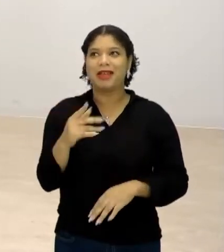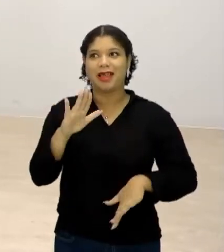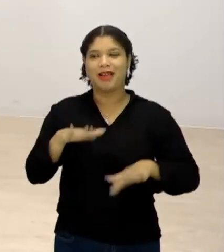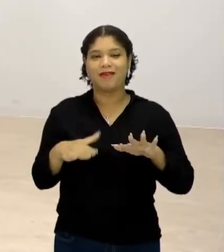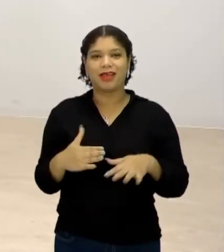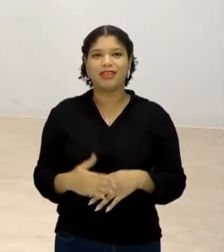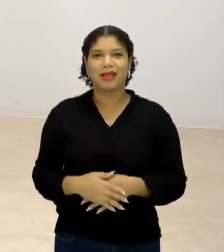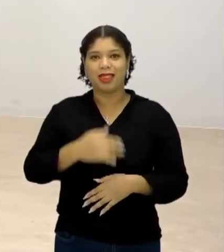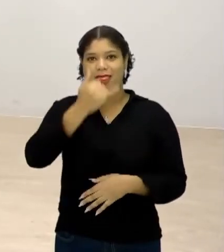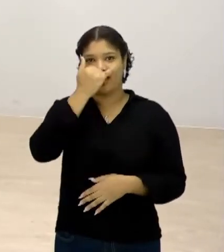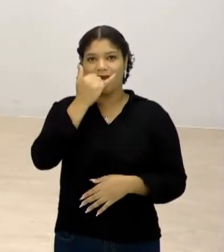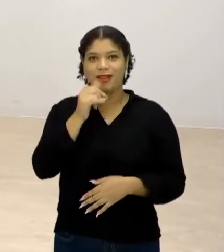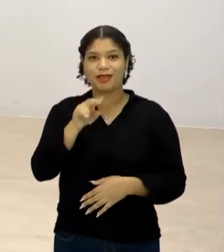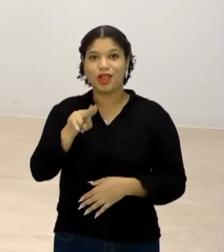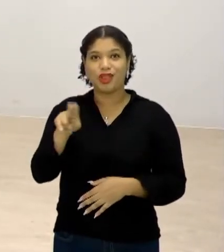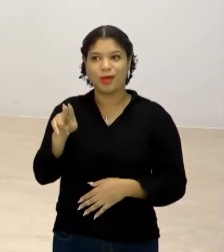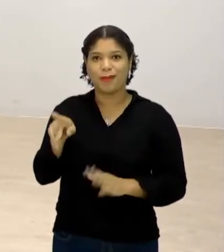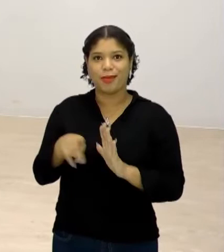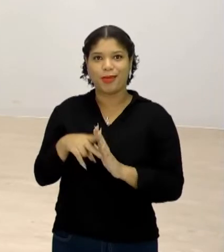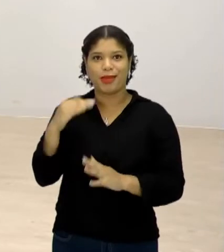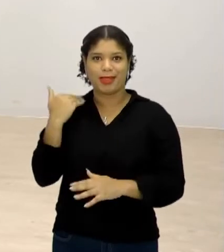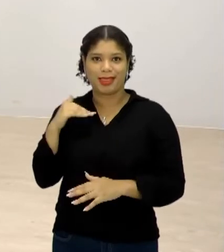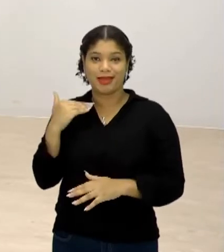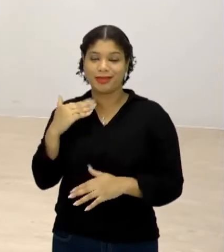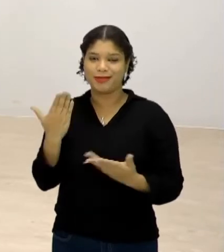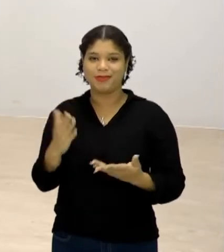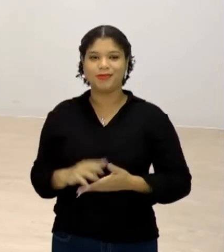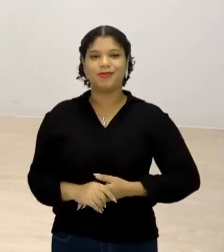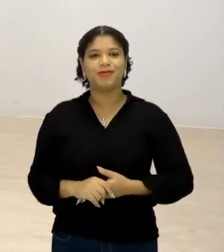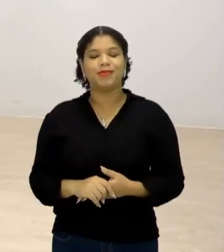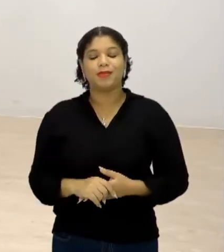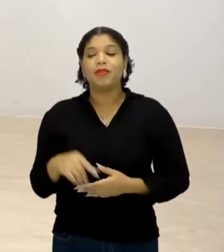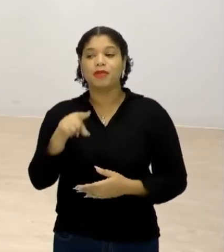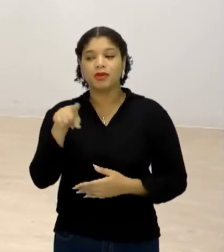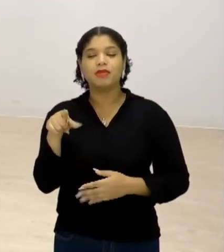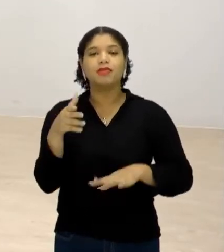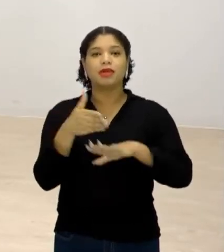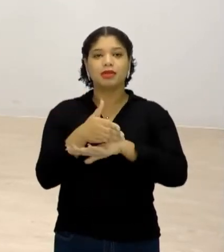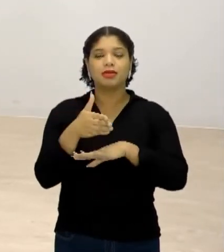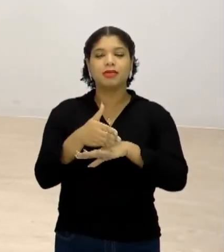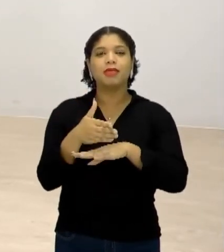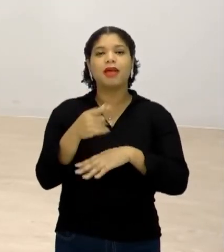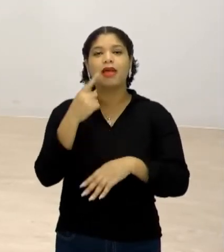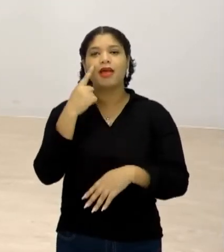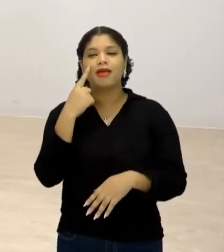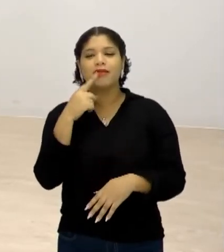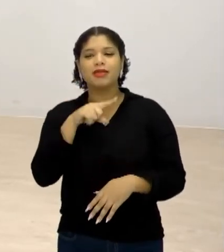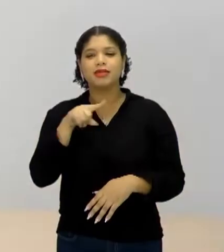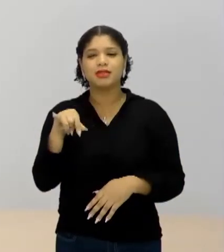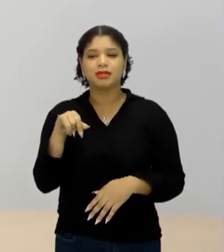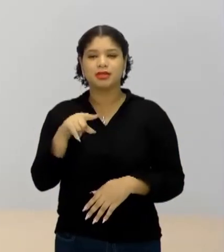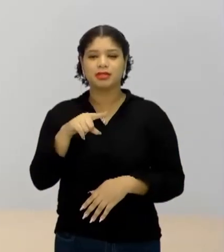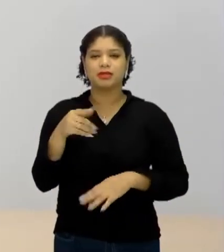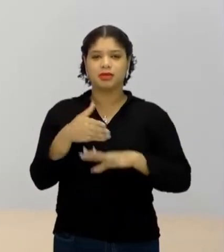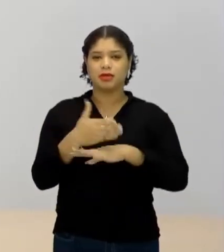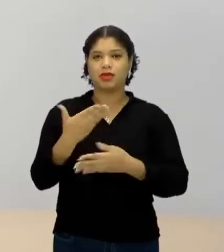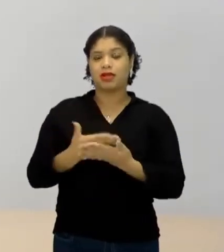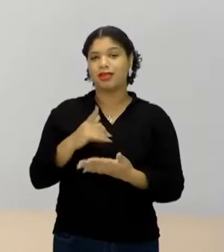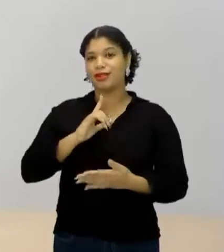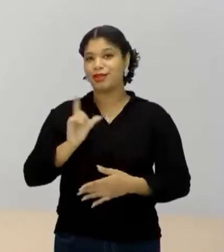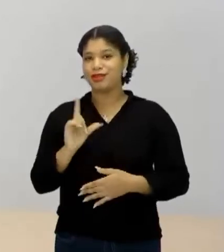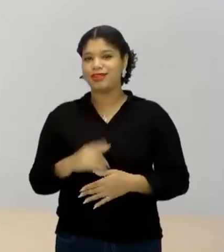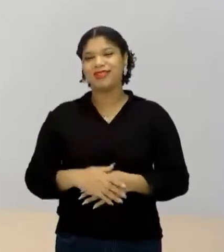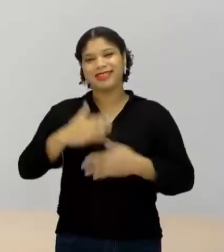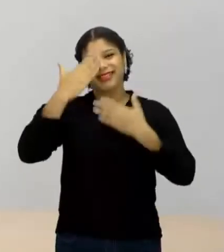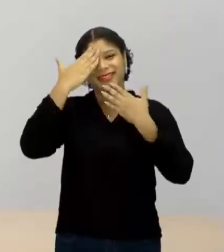ano, para me ajudar aí no decorrer dessa aula, para anotar as respostas, falar se vocês estão participando ou não. Como que tá sendo a aula, né, professora Viviane? Bem-vinda. Obrigada, é isso mesmo,